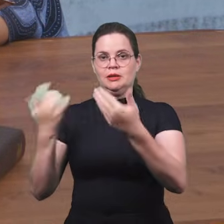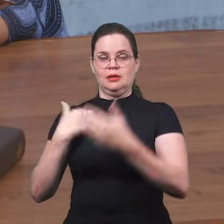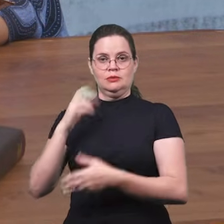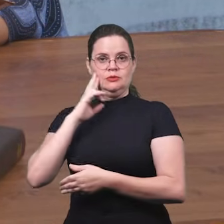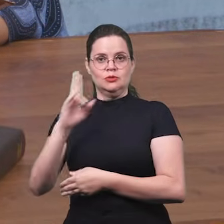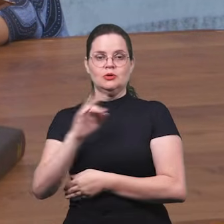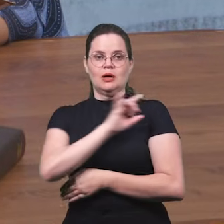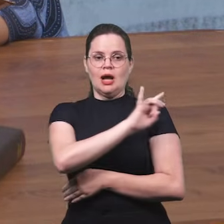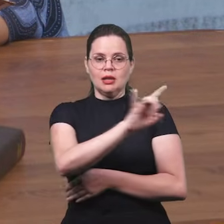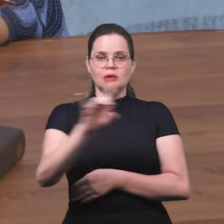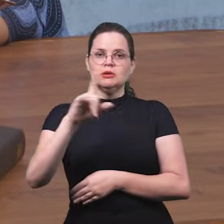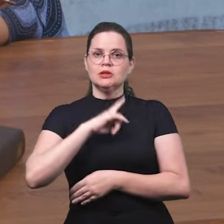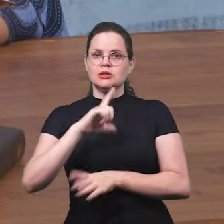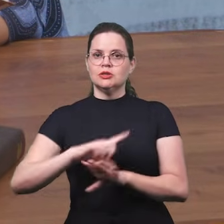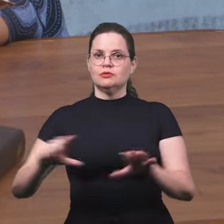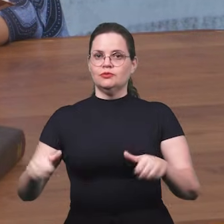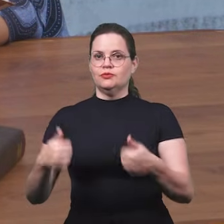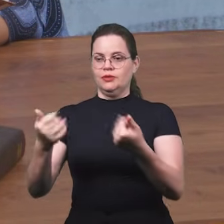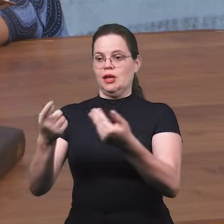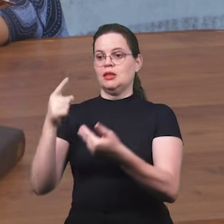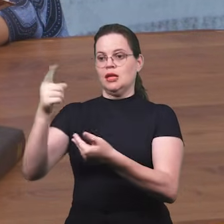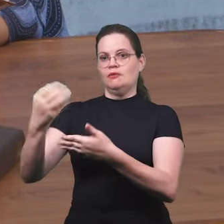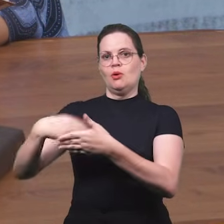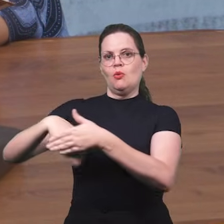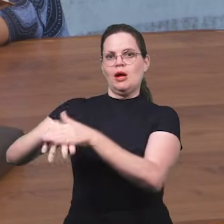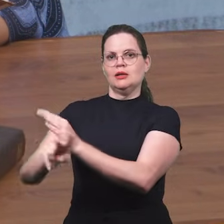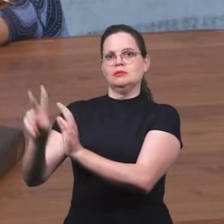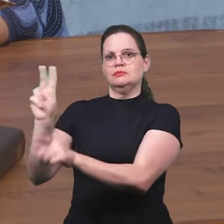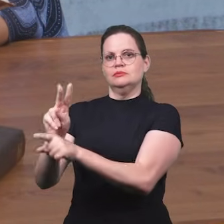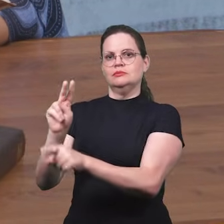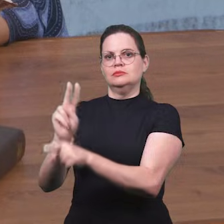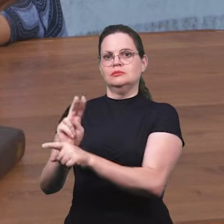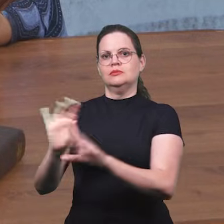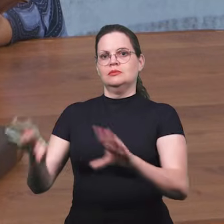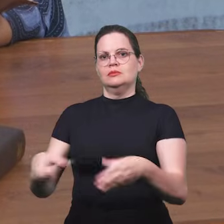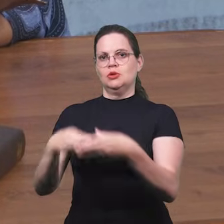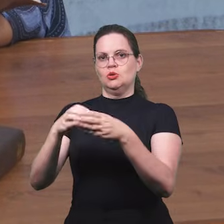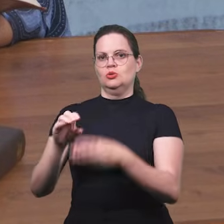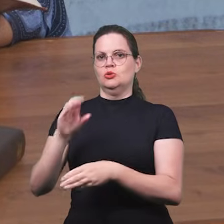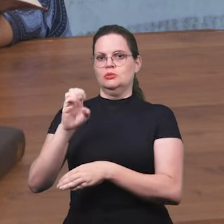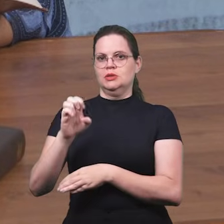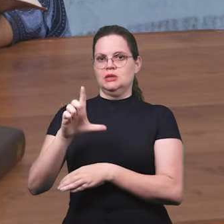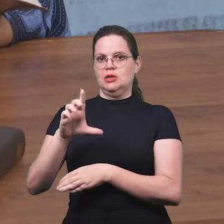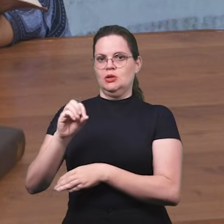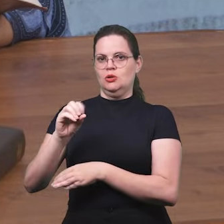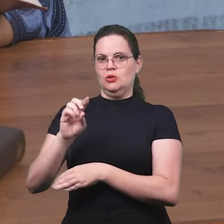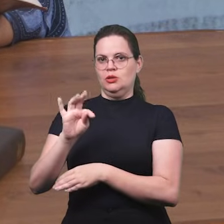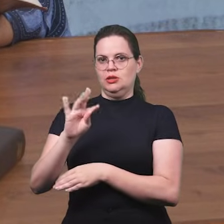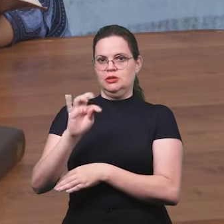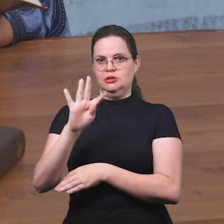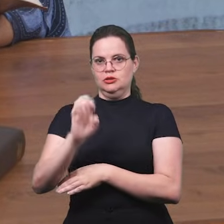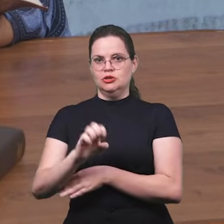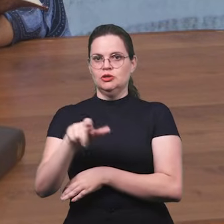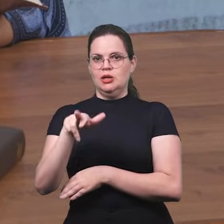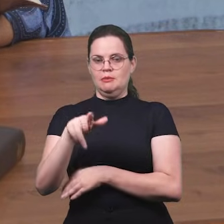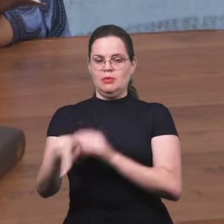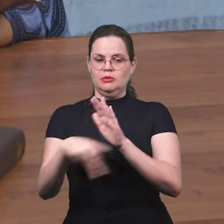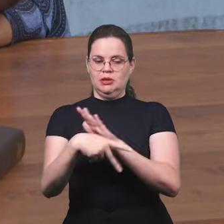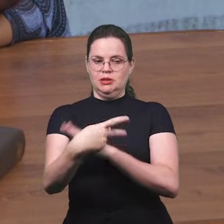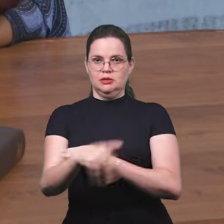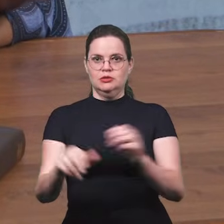tinha consagrado estava debaixo da mão de Selomite e seus irmãos.